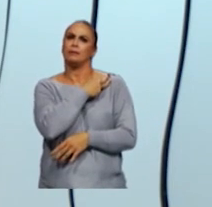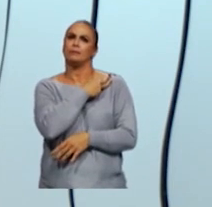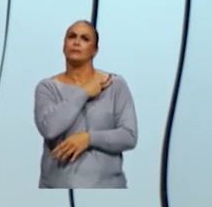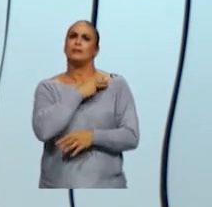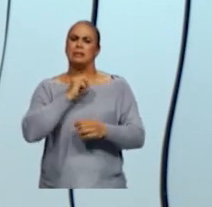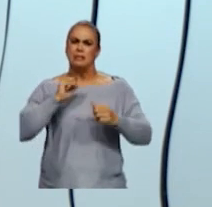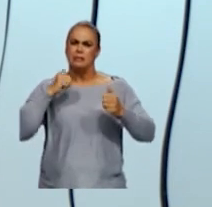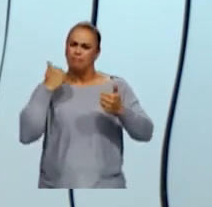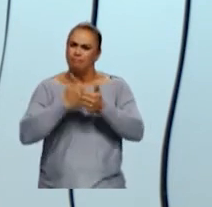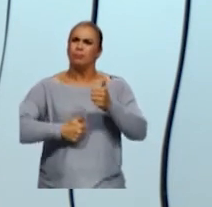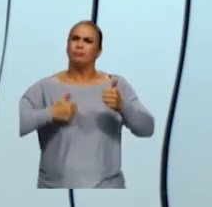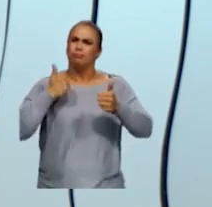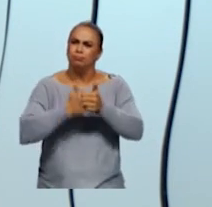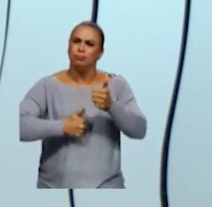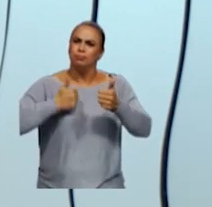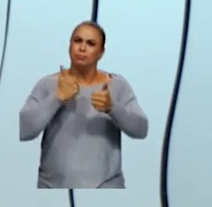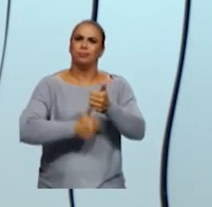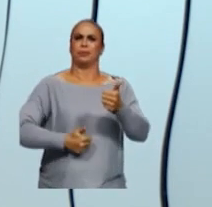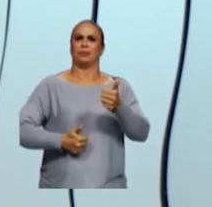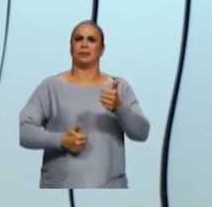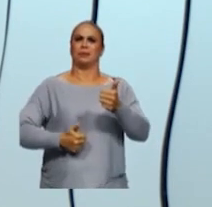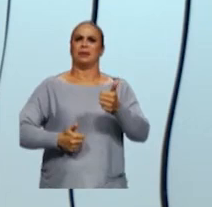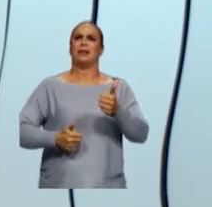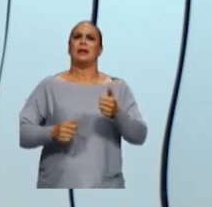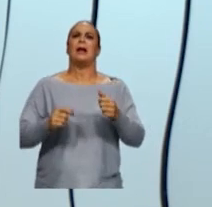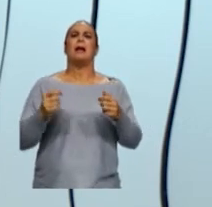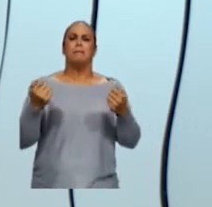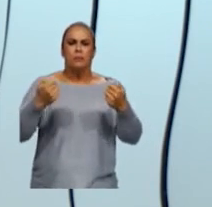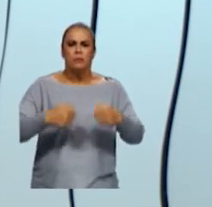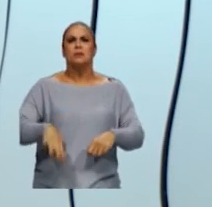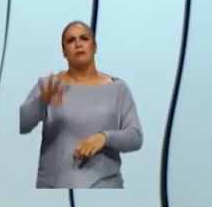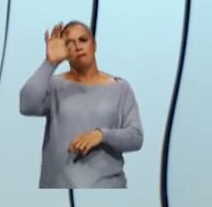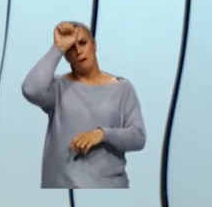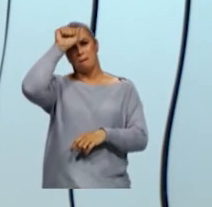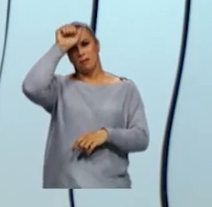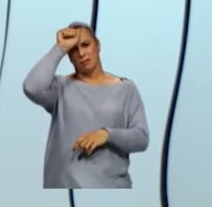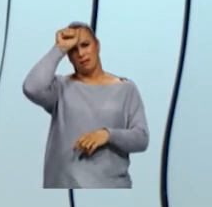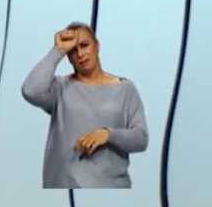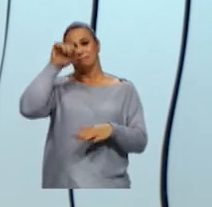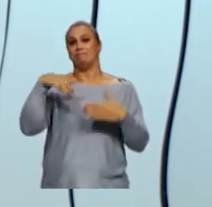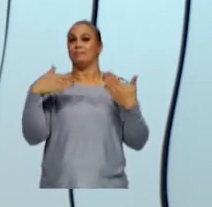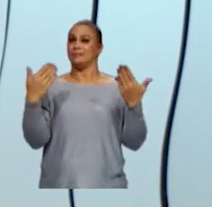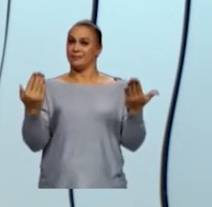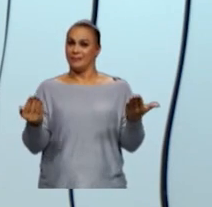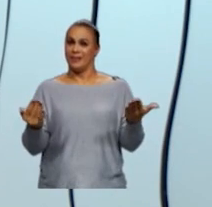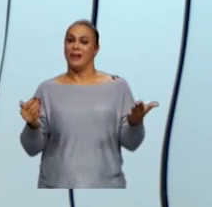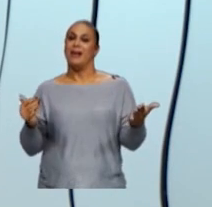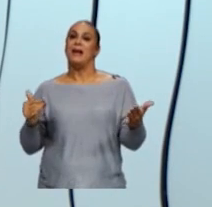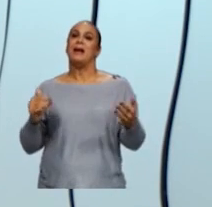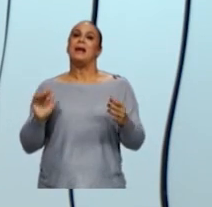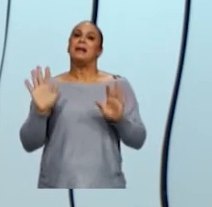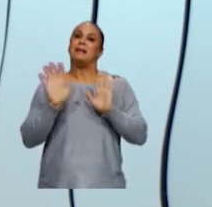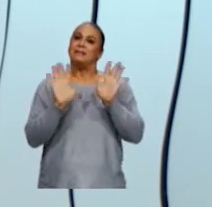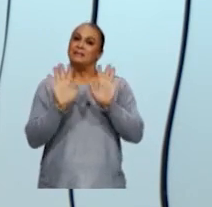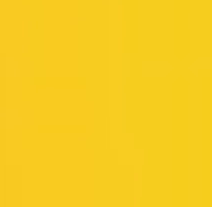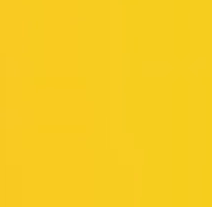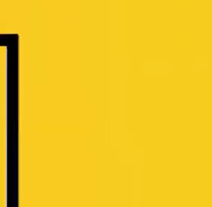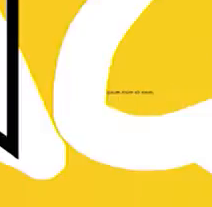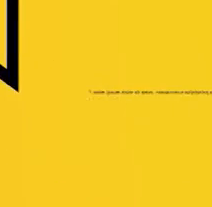possível ganhar muito tempo e aprender muito. Então, até a próxima aula. Tchau, tchau.